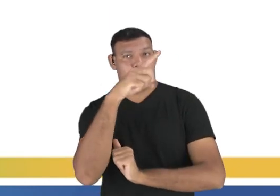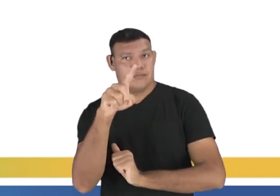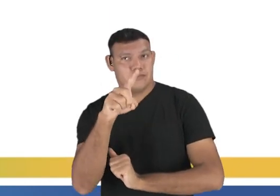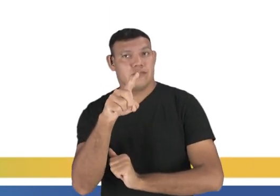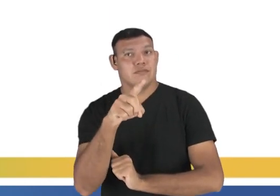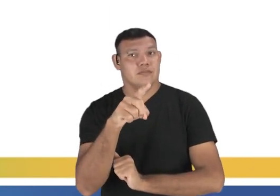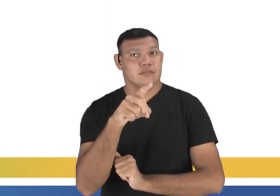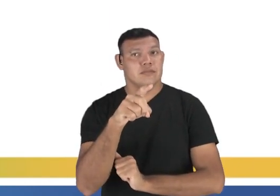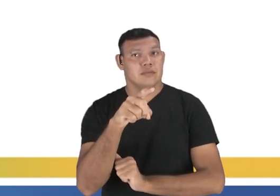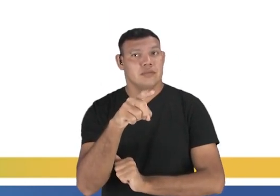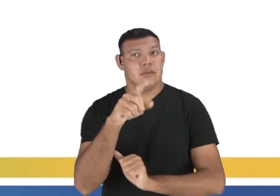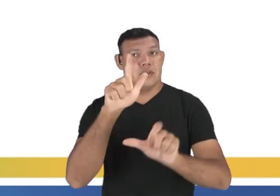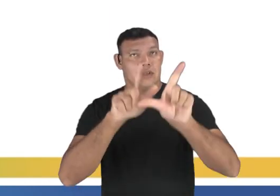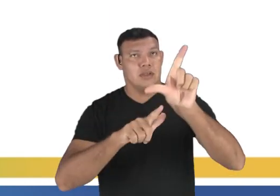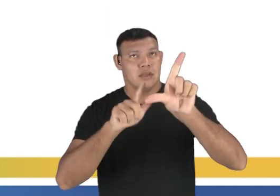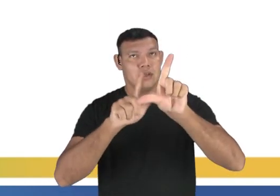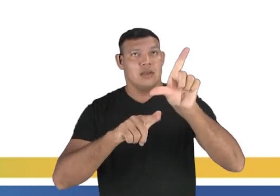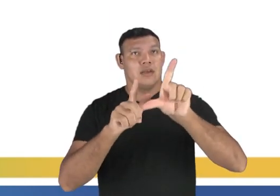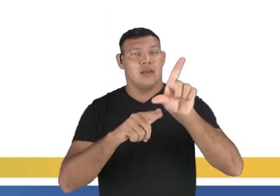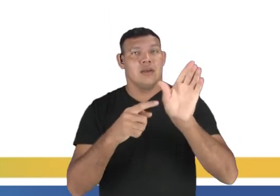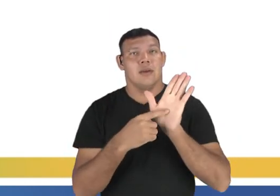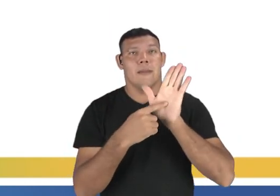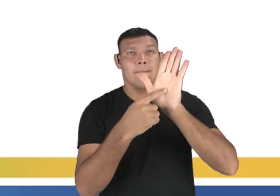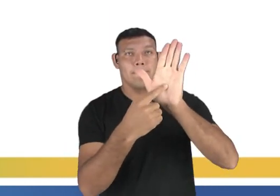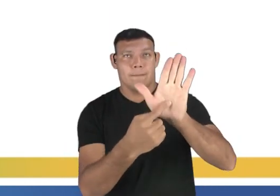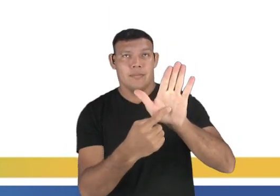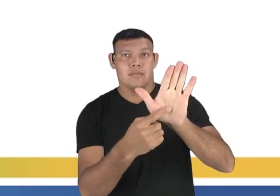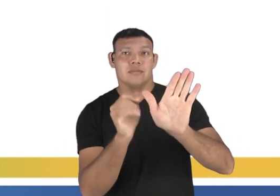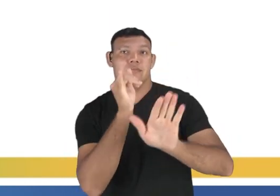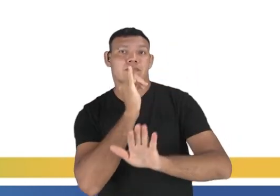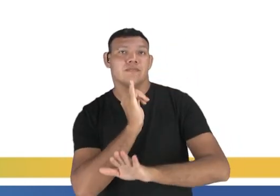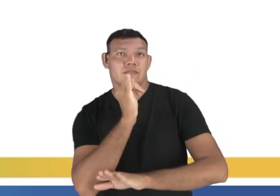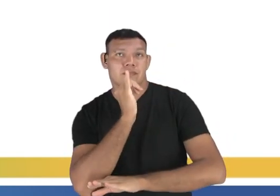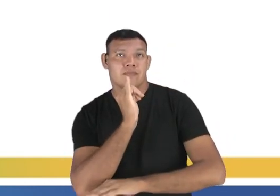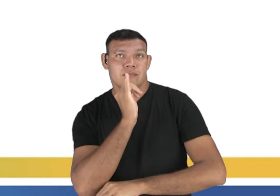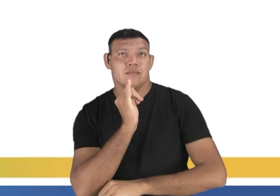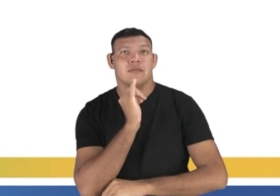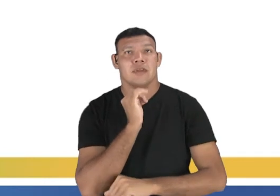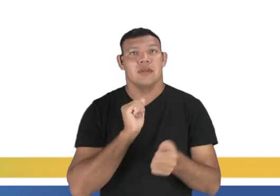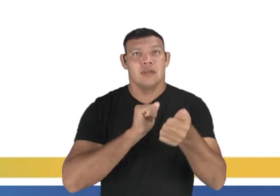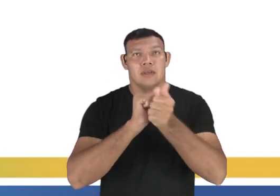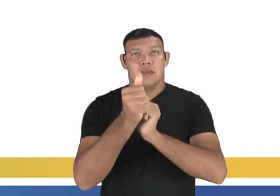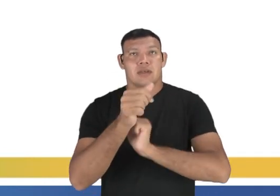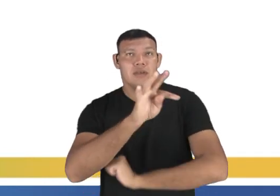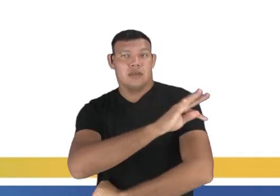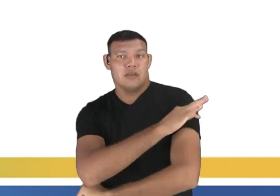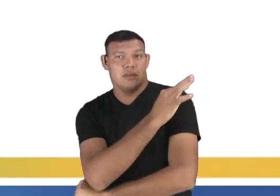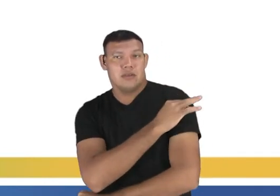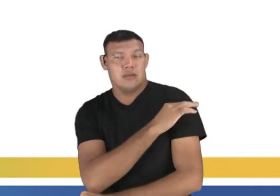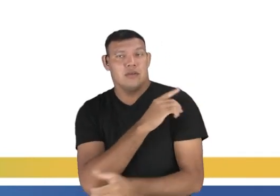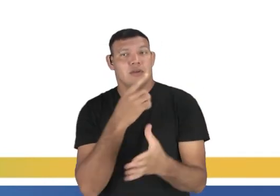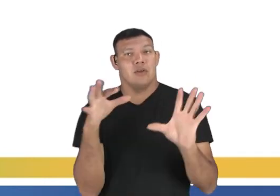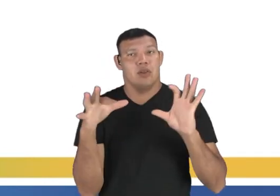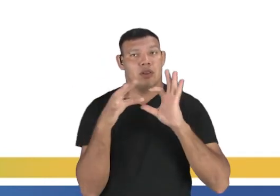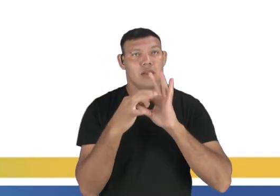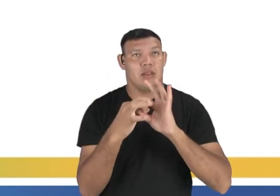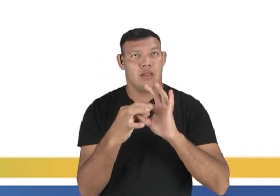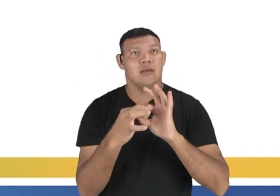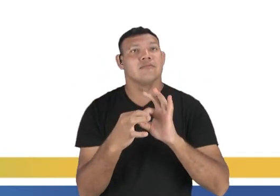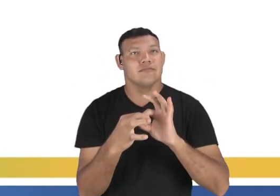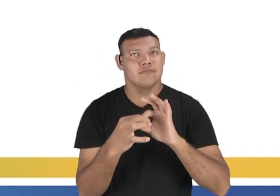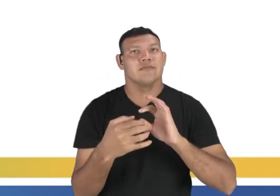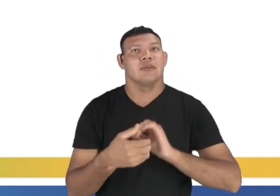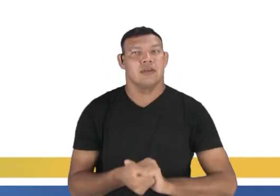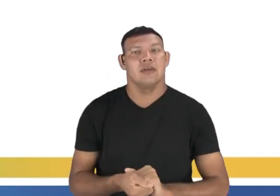a alternativa que exemplifica um esporte técnico combinatório, ou seja, vai reunir a técnica